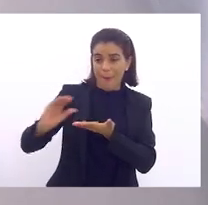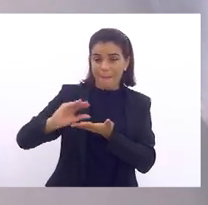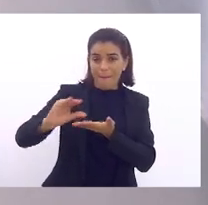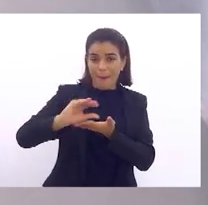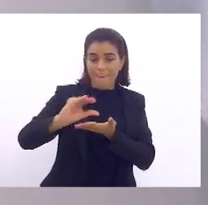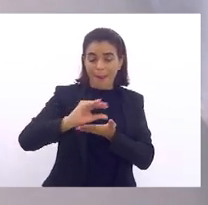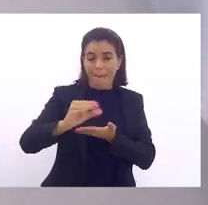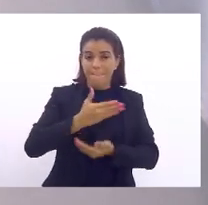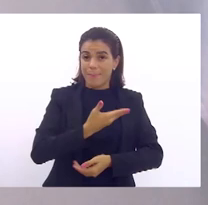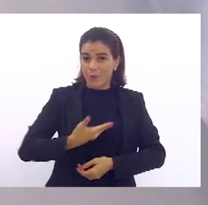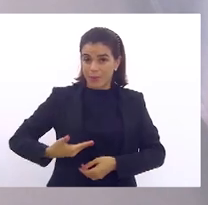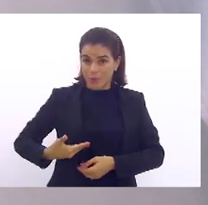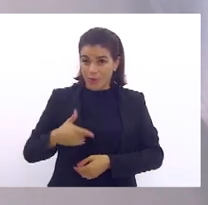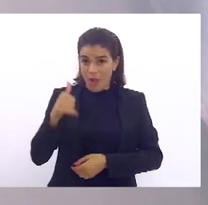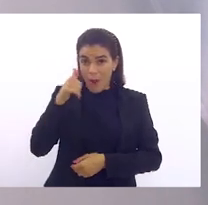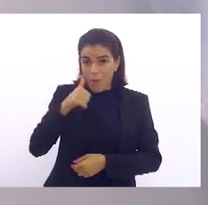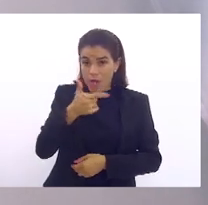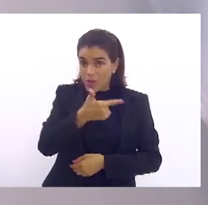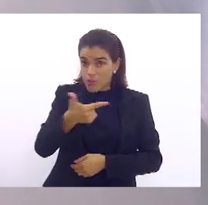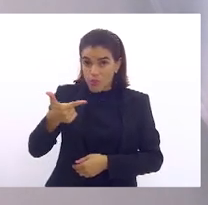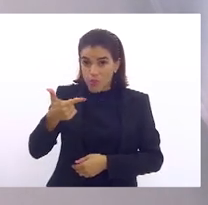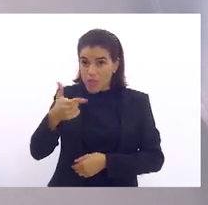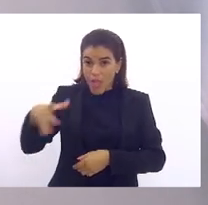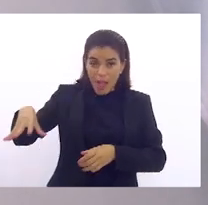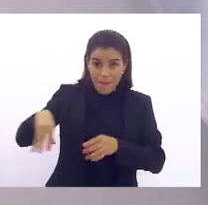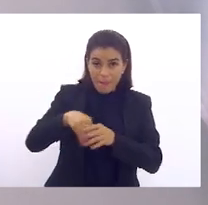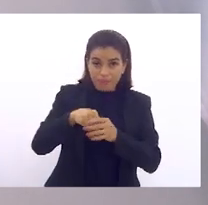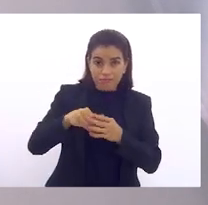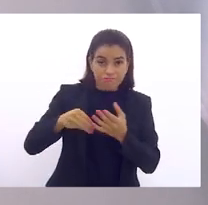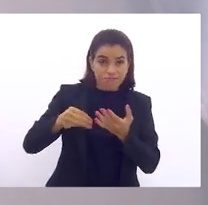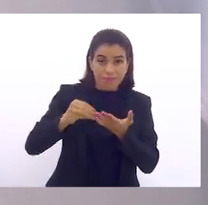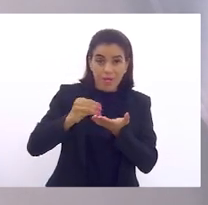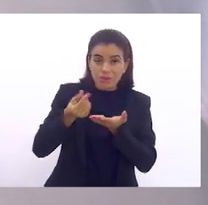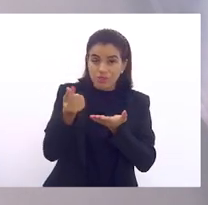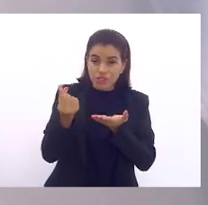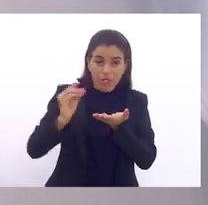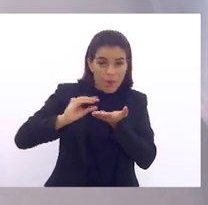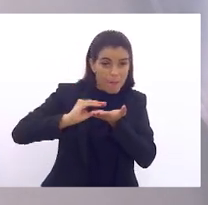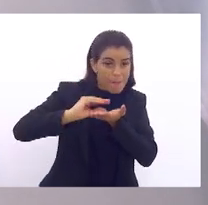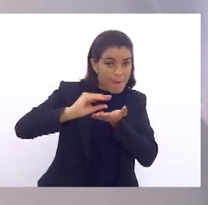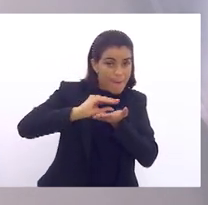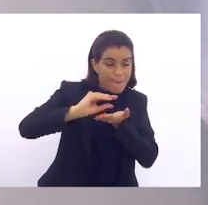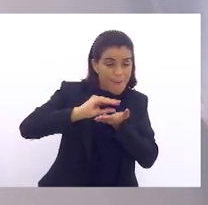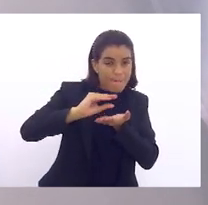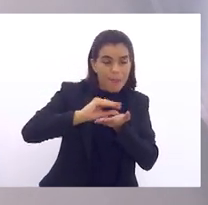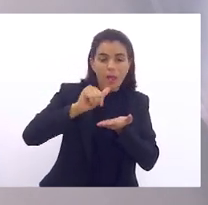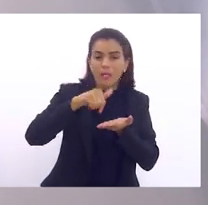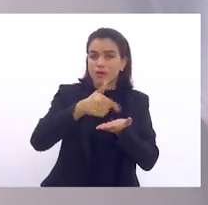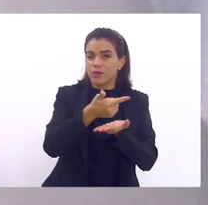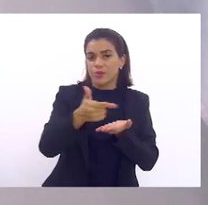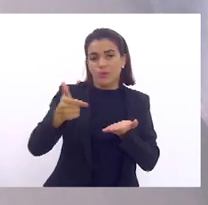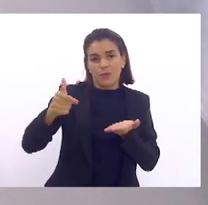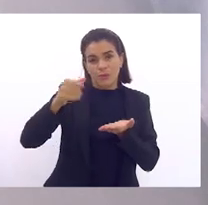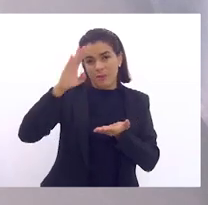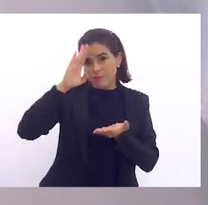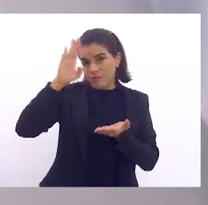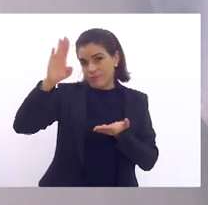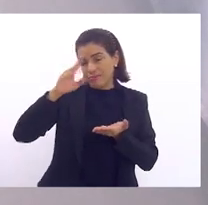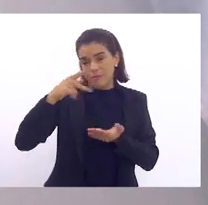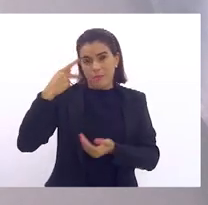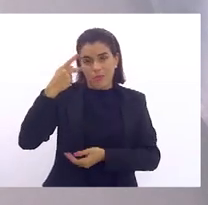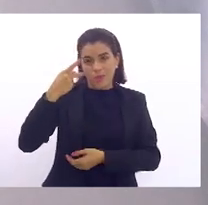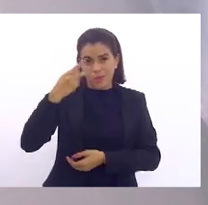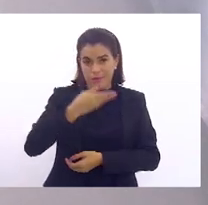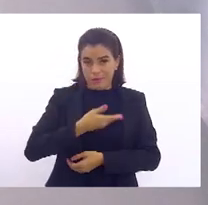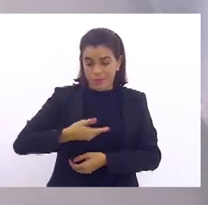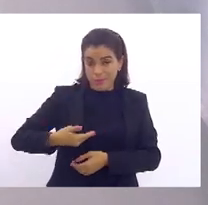estiver no orçamento público dificilmente a Gente terá essa mulher como prioridade das políticas públicas